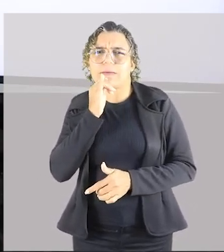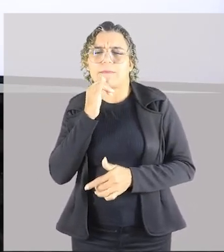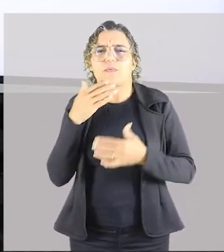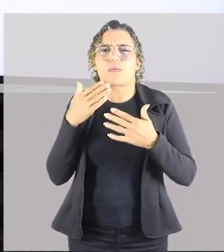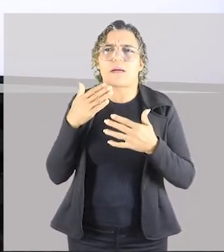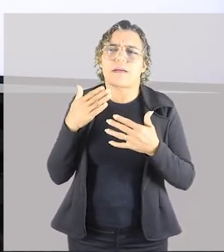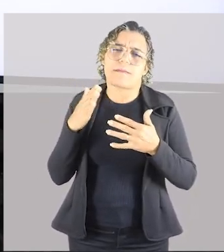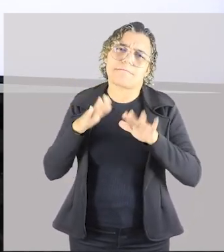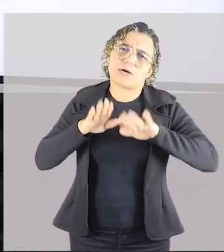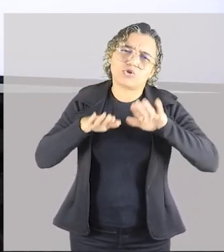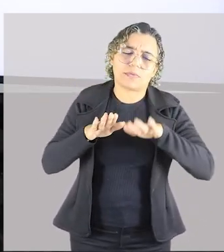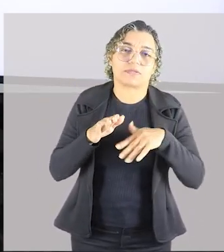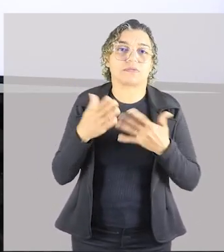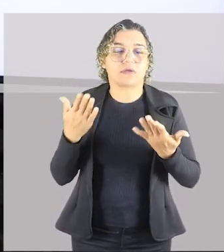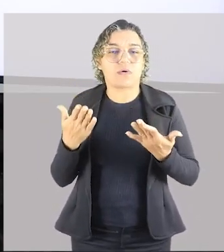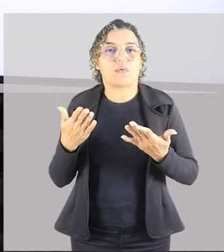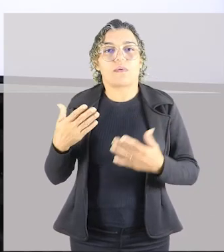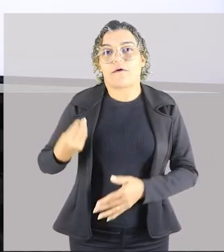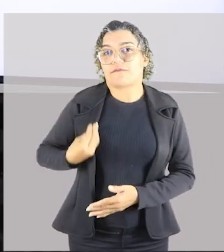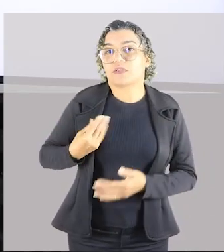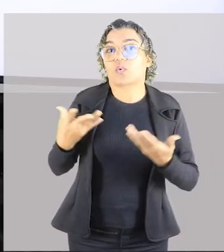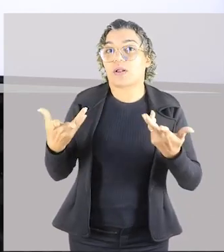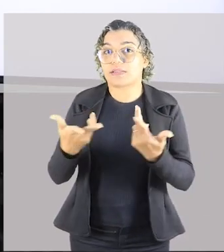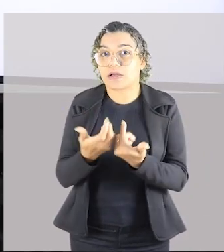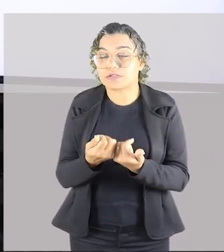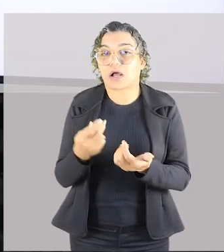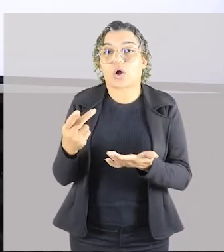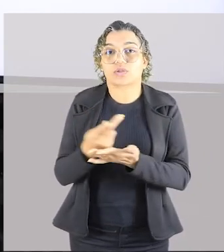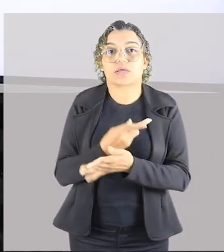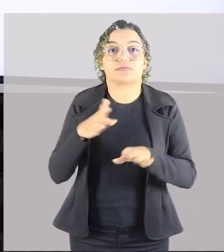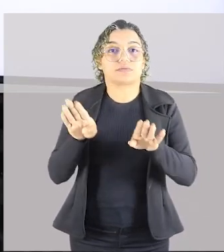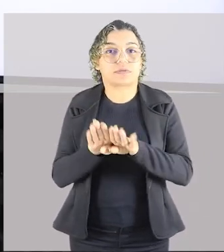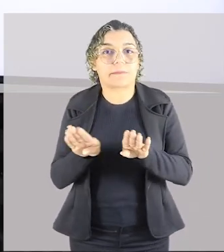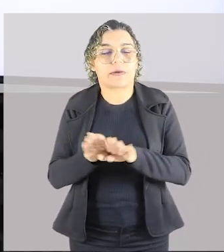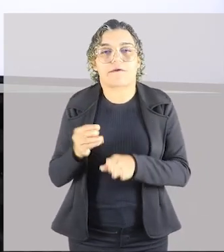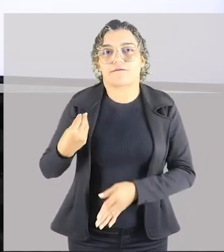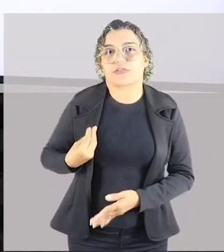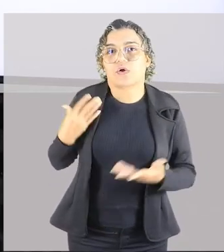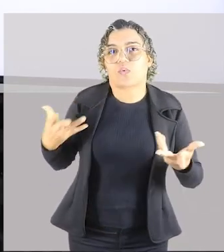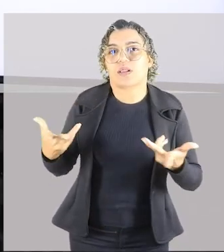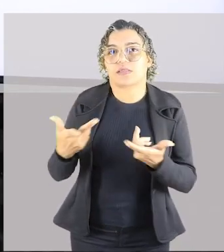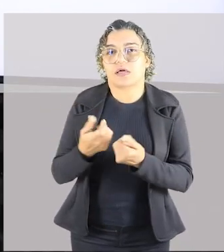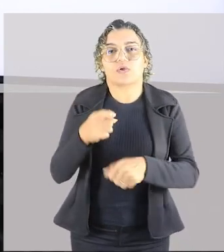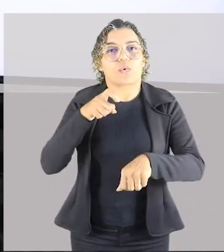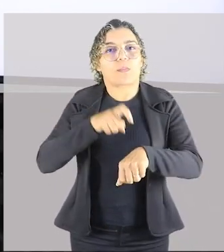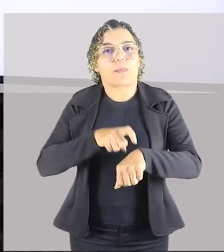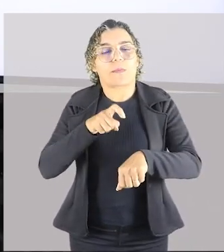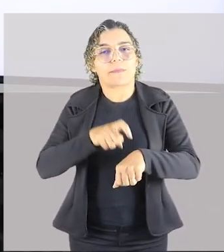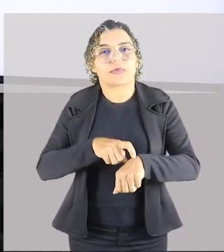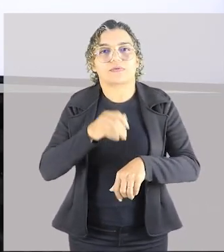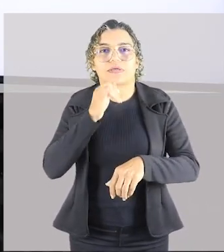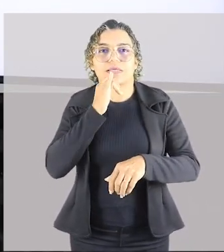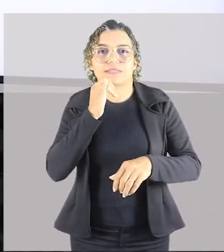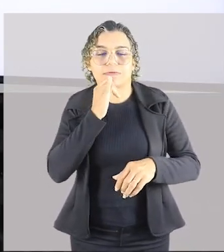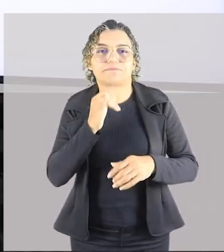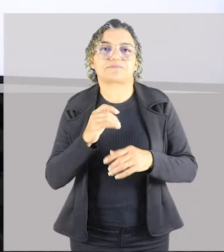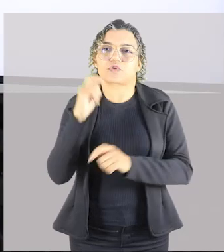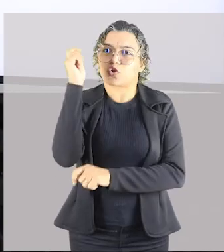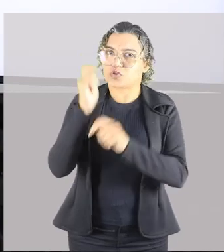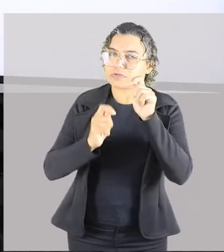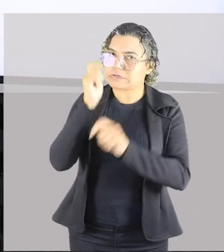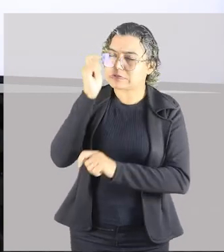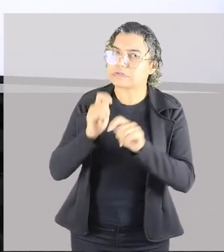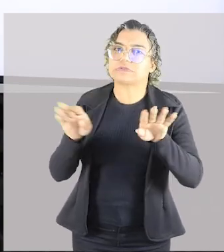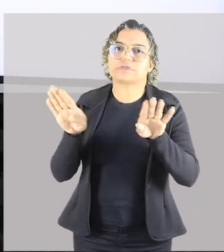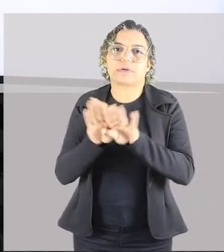de vida, tá certo? Então isso acontece também, além da qualidade de vida, por um momento de desconcentração industrial no Brasil. Também